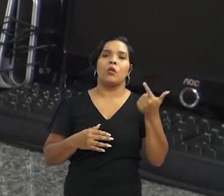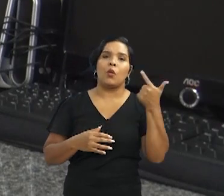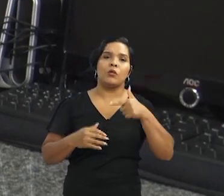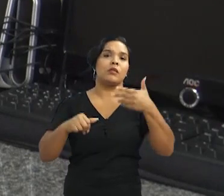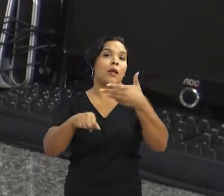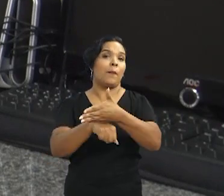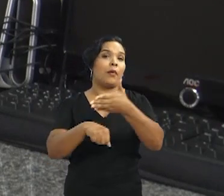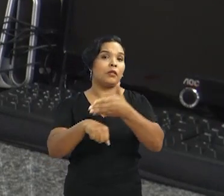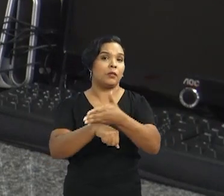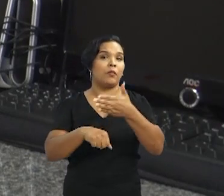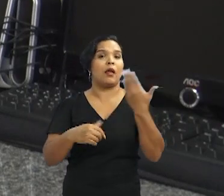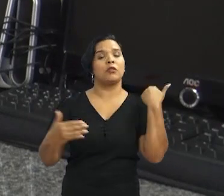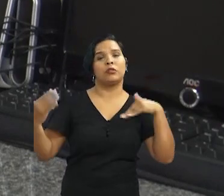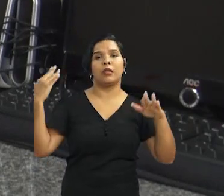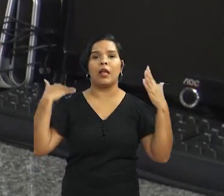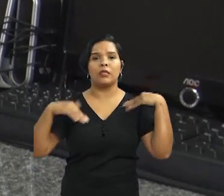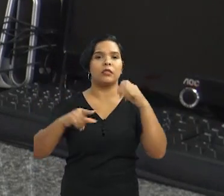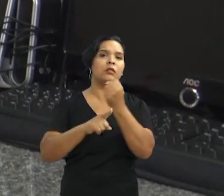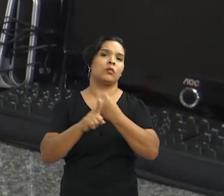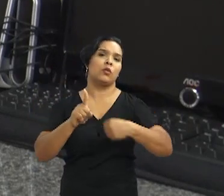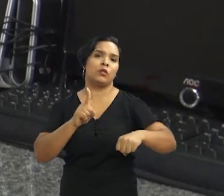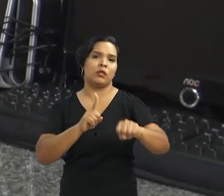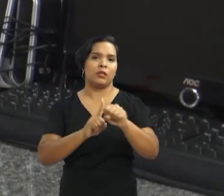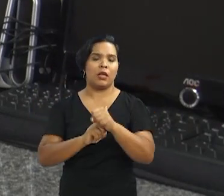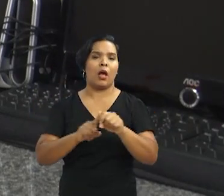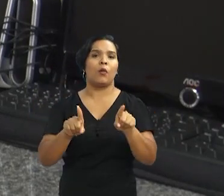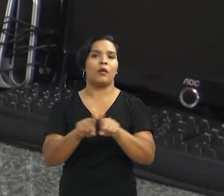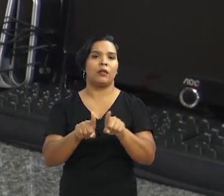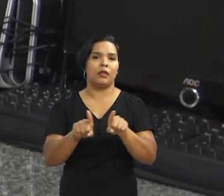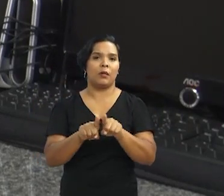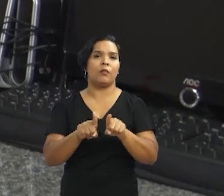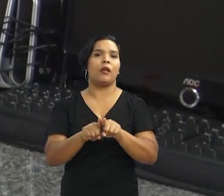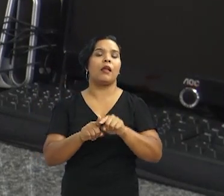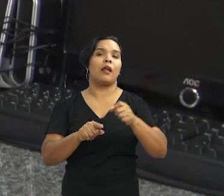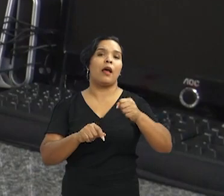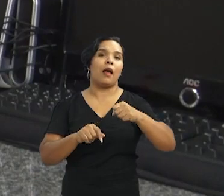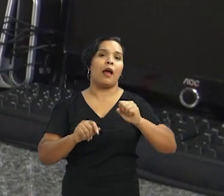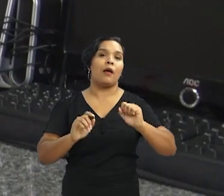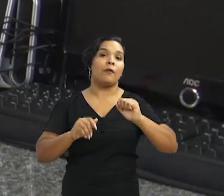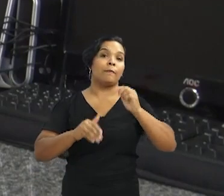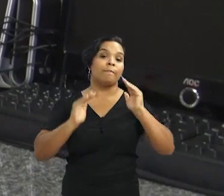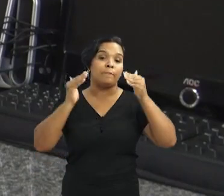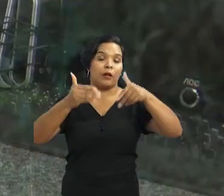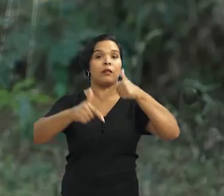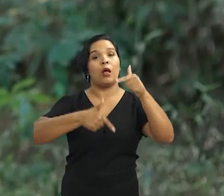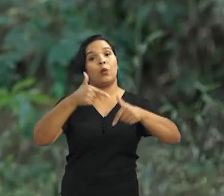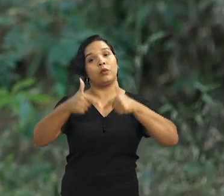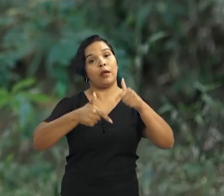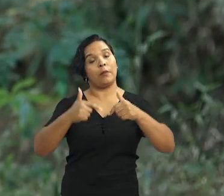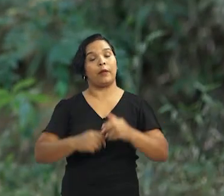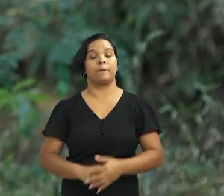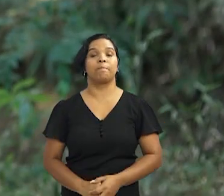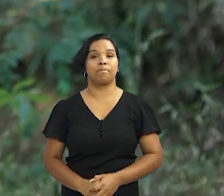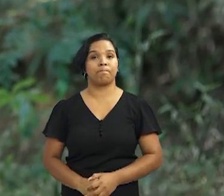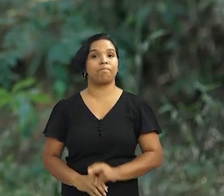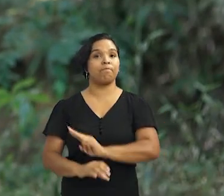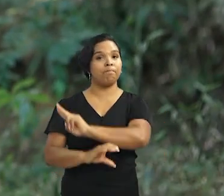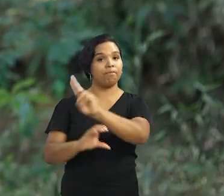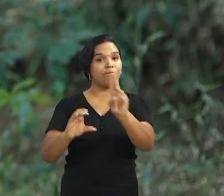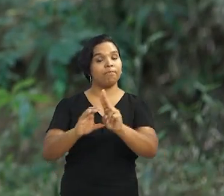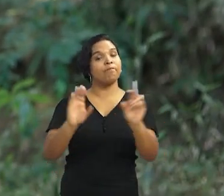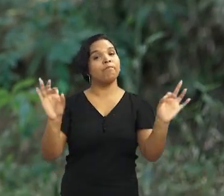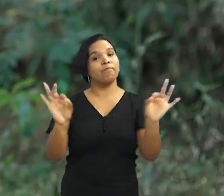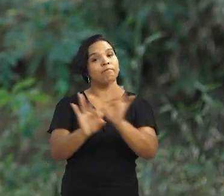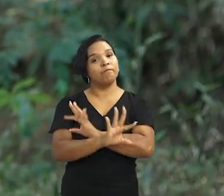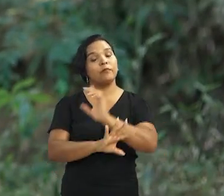consequentemente, conseguir participar de atividades de lazer, atividades sociais e muitas vezes até atividades relacionadas ao trabalho. O Univerciência